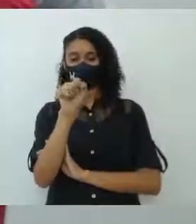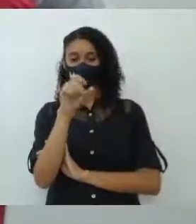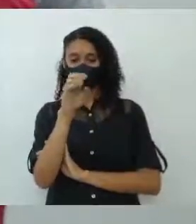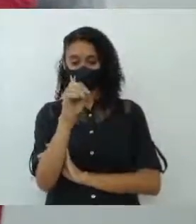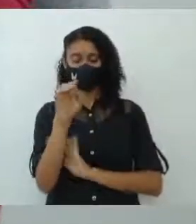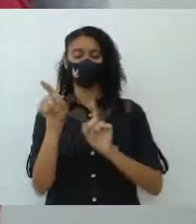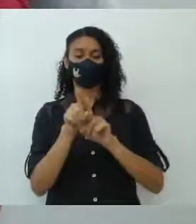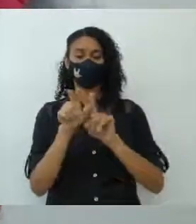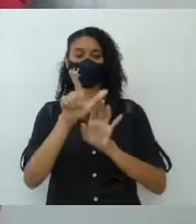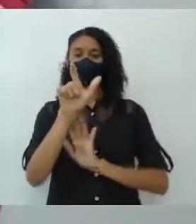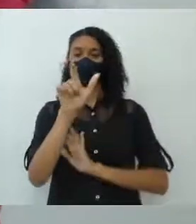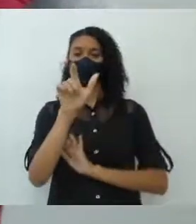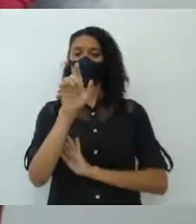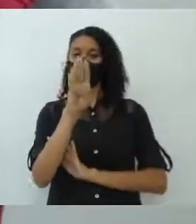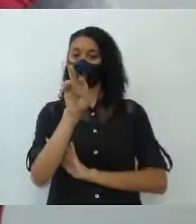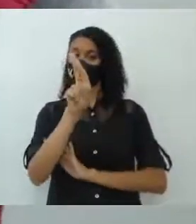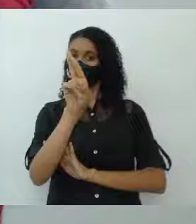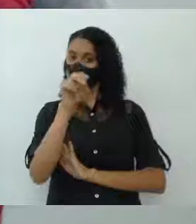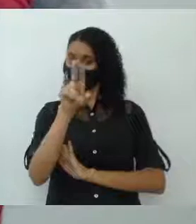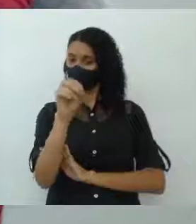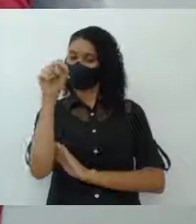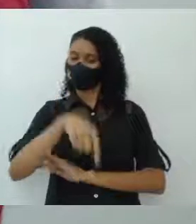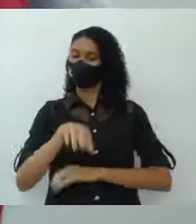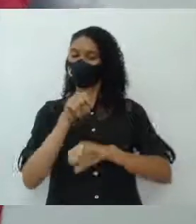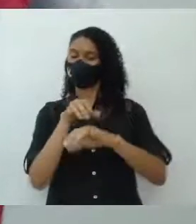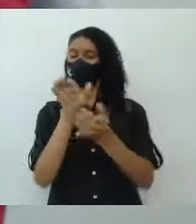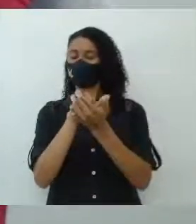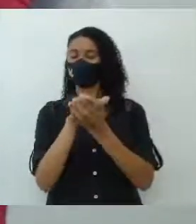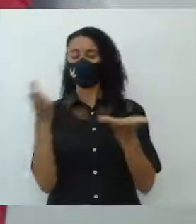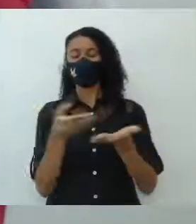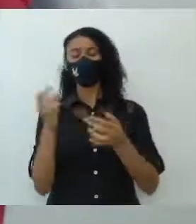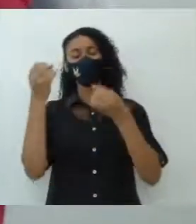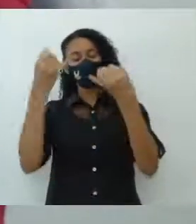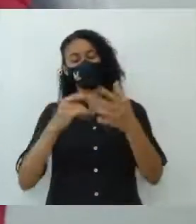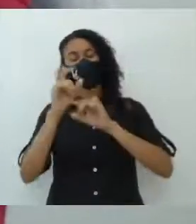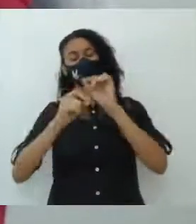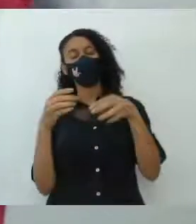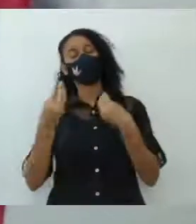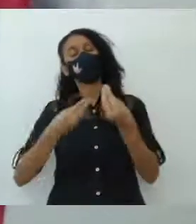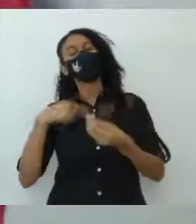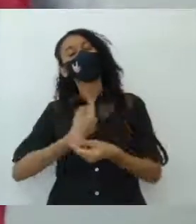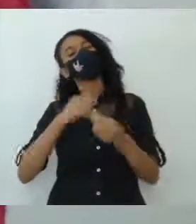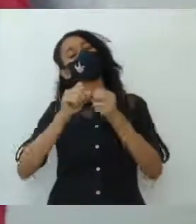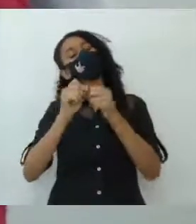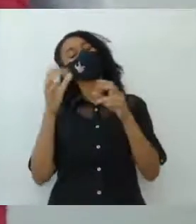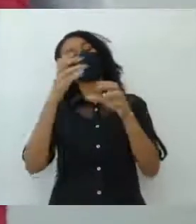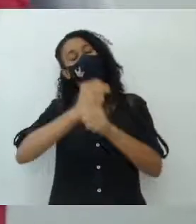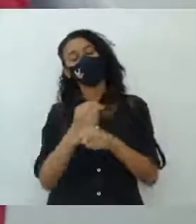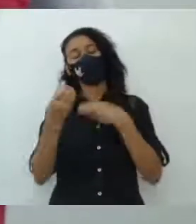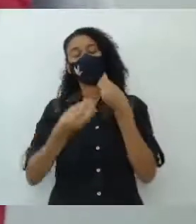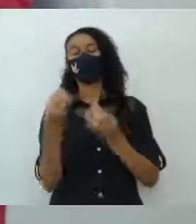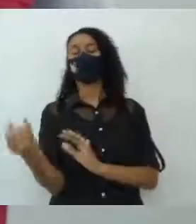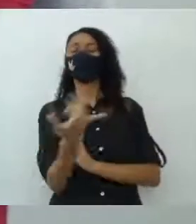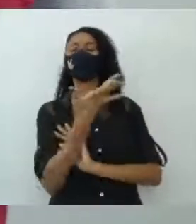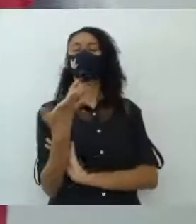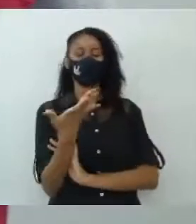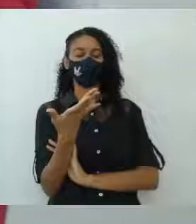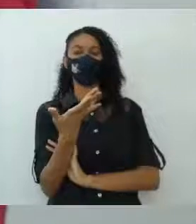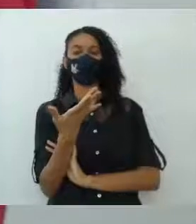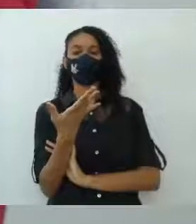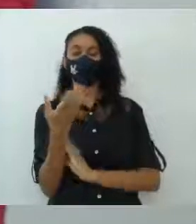EducaPE. Na aula de hoje, a gente vai falar sobre como a gente faz contas, como a gente quantifica